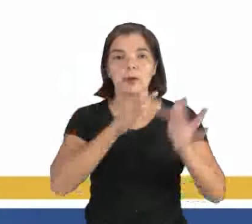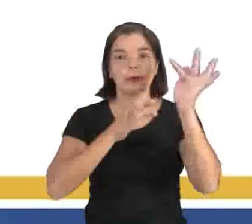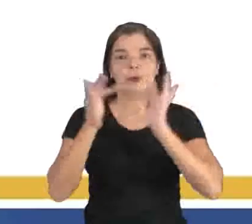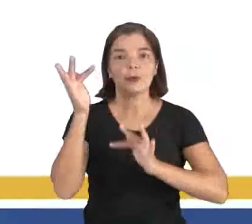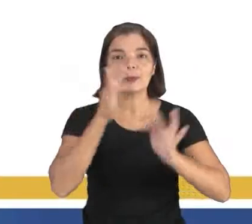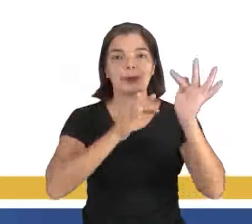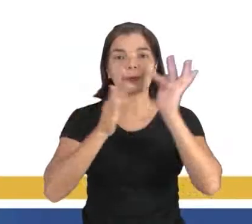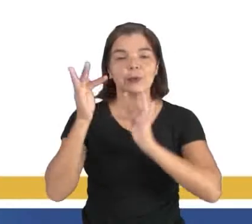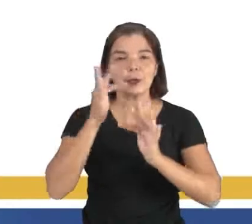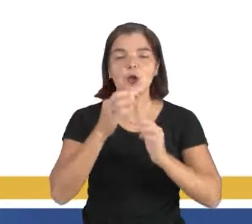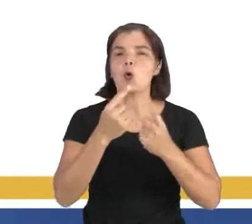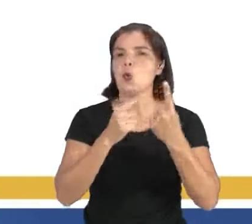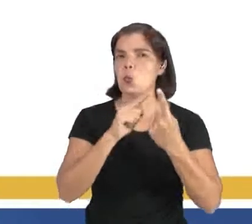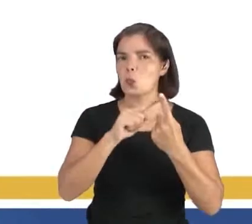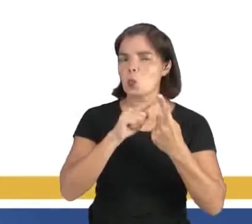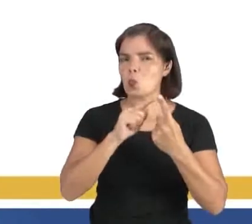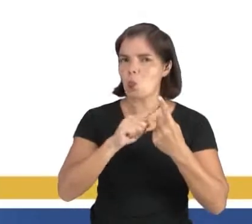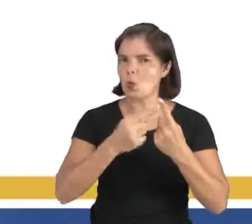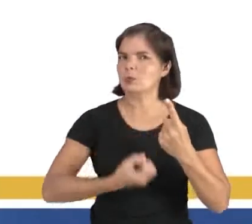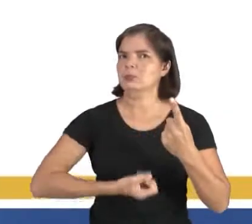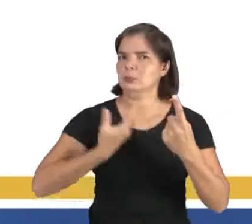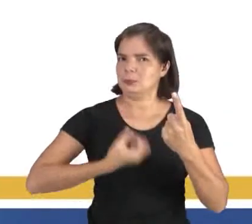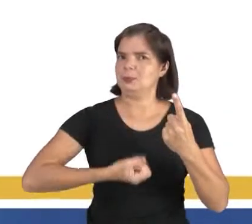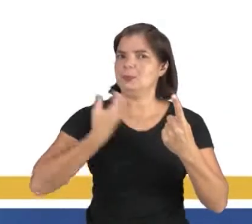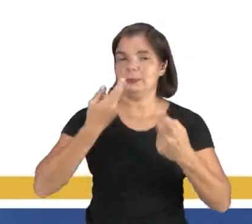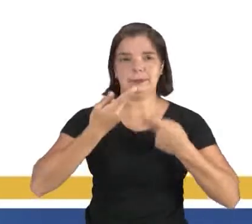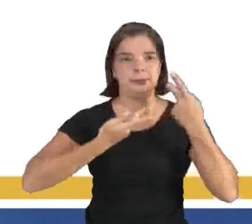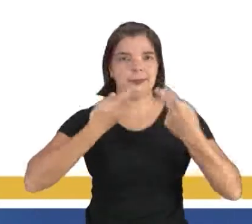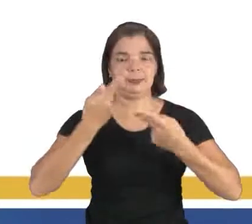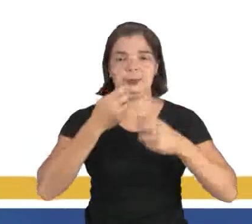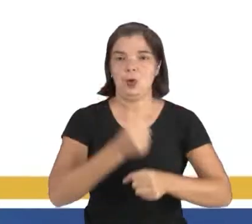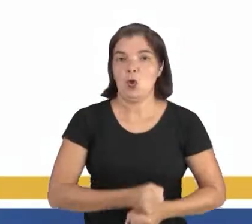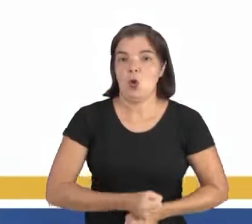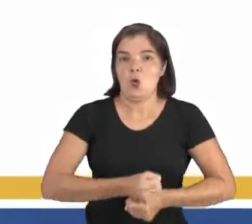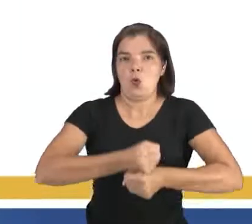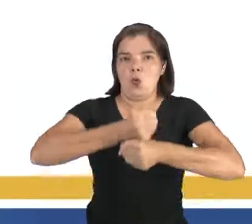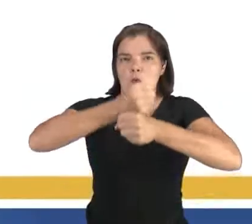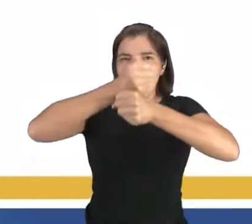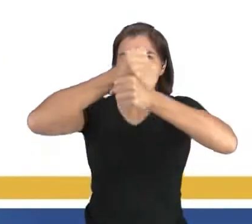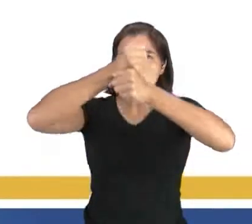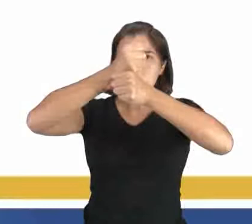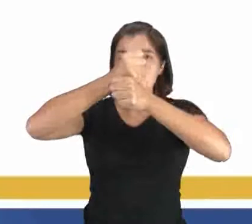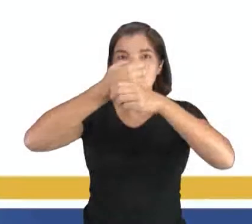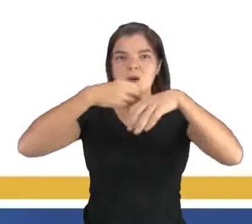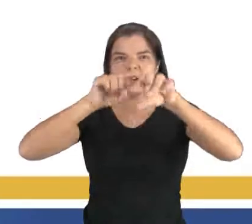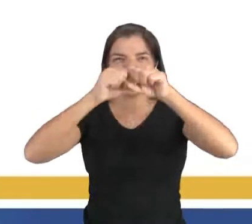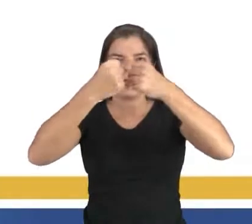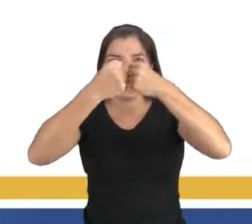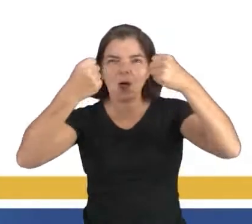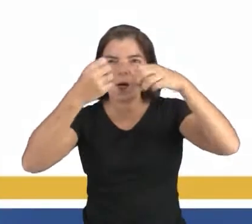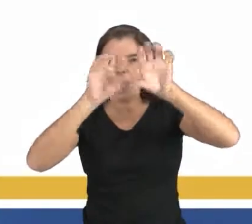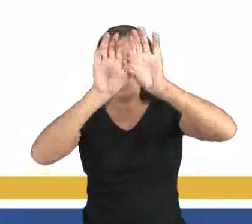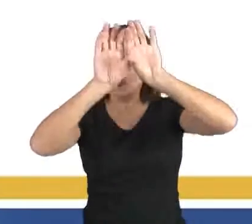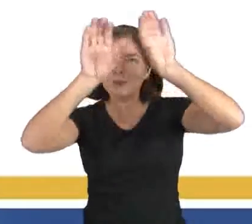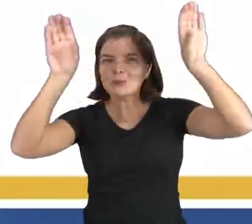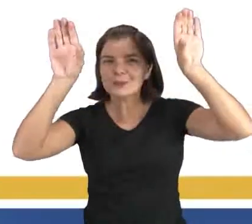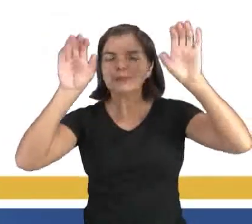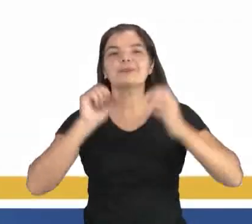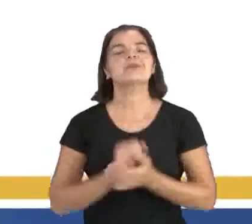outra. Uma delas, empolgando-se muito com o falatório, levantou o pilão tão alto que fez um furo no